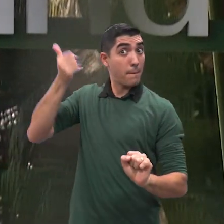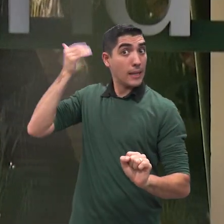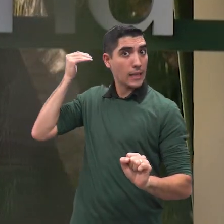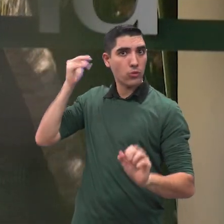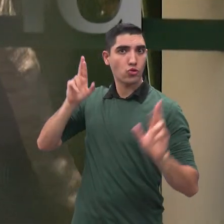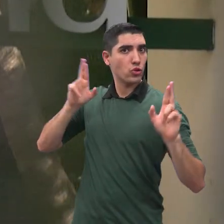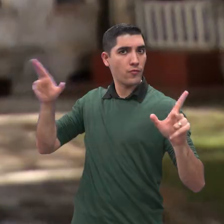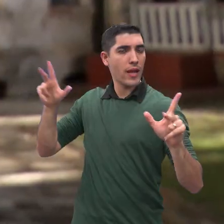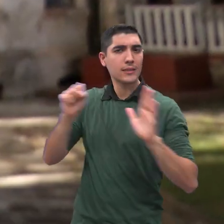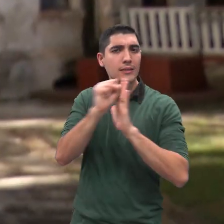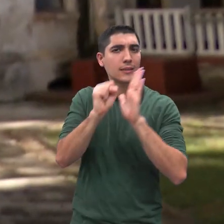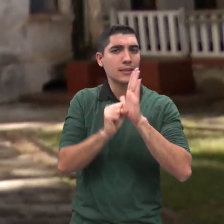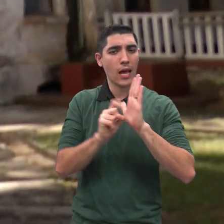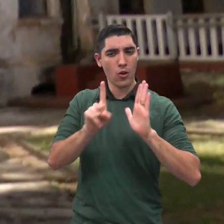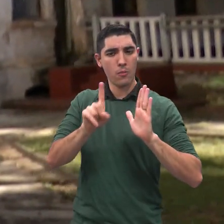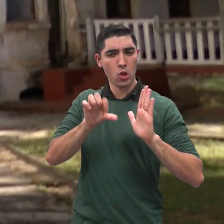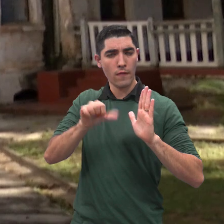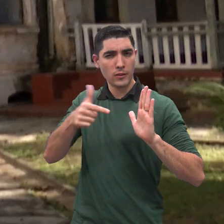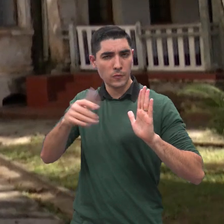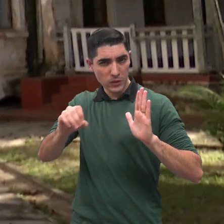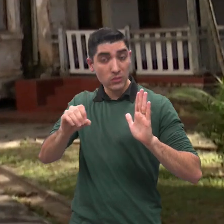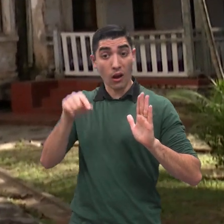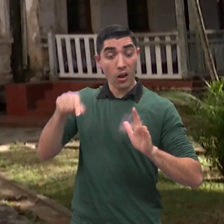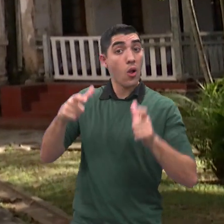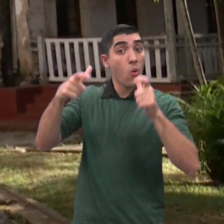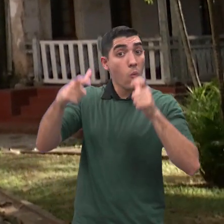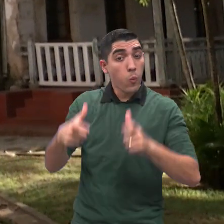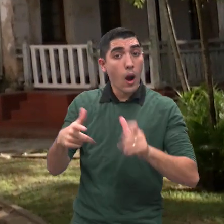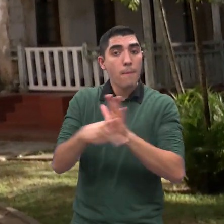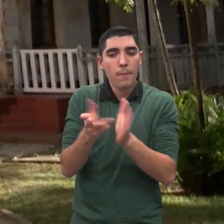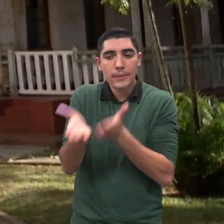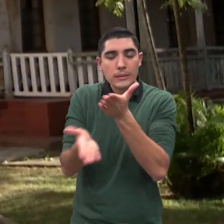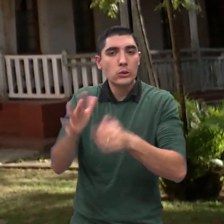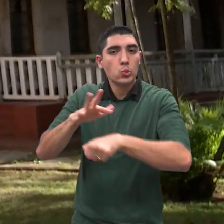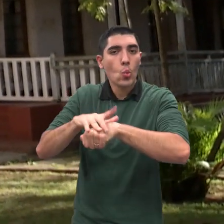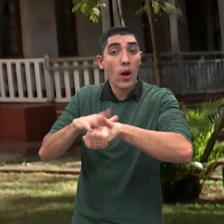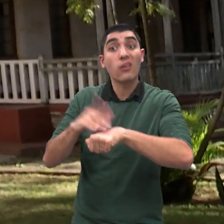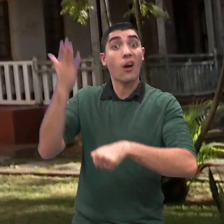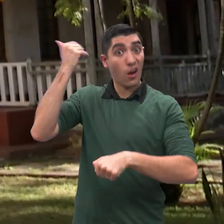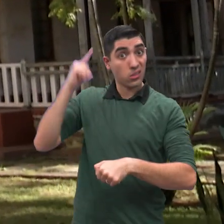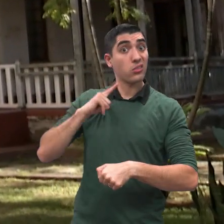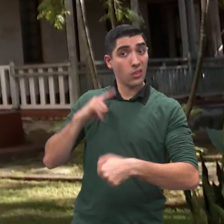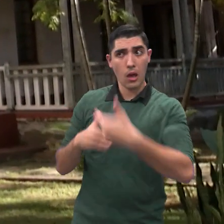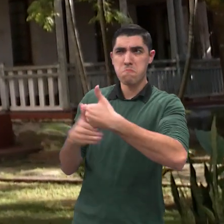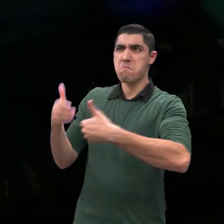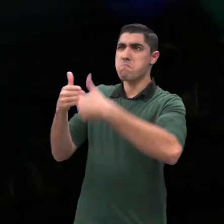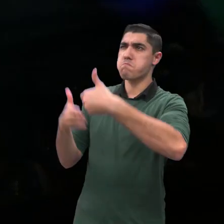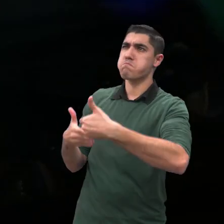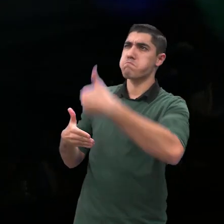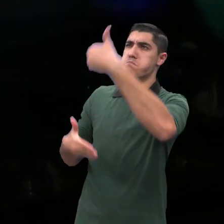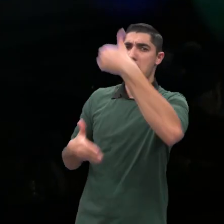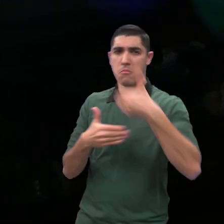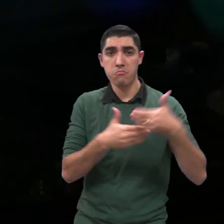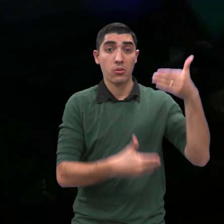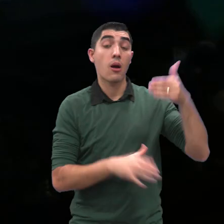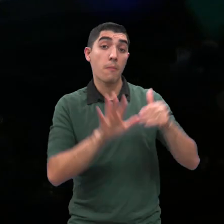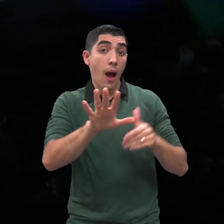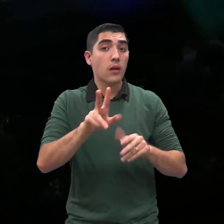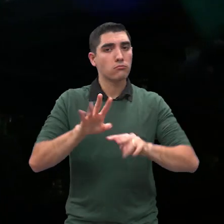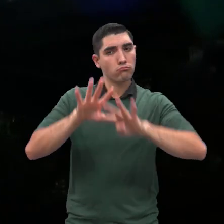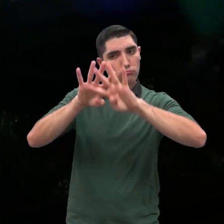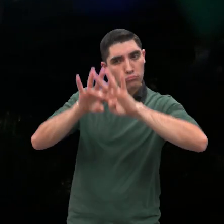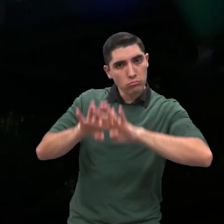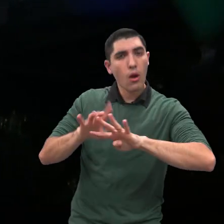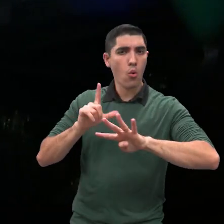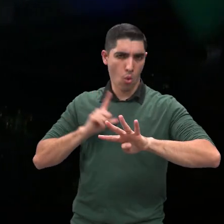sempre foi assim. No século XX, como sanatório, era isolado por muros altos. Hoje, as grades